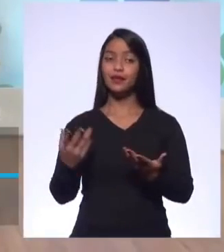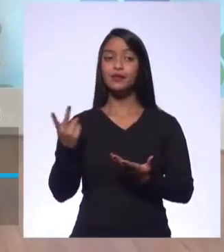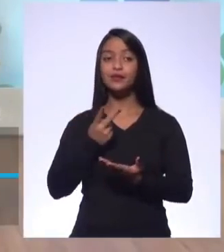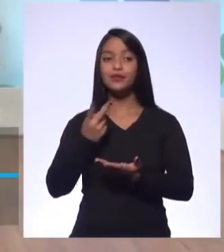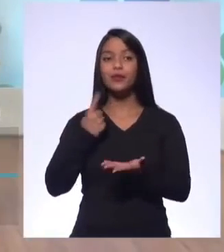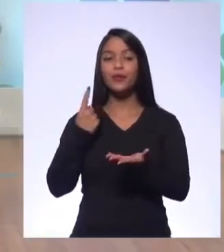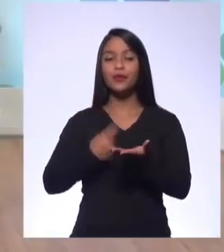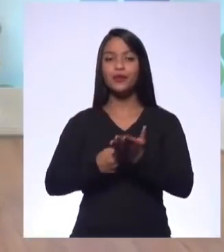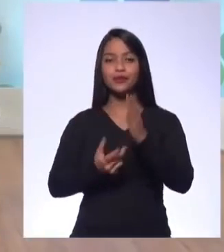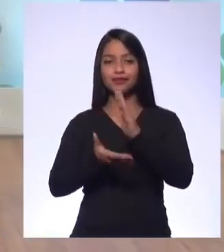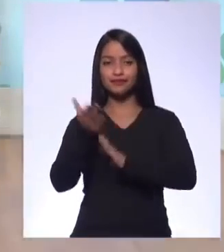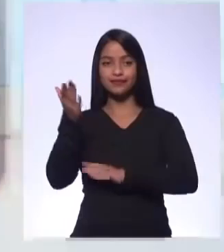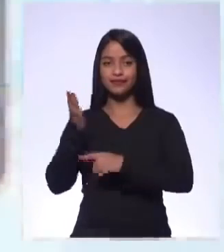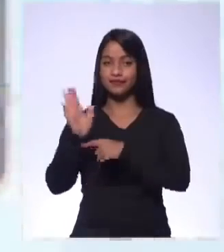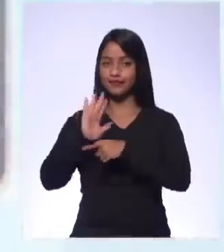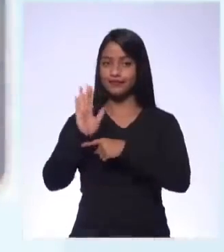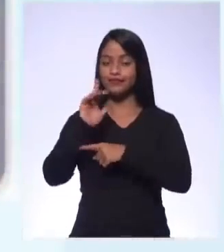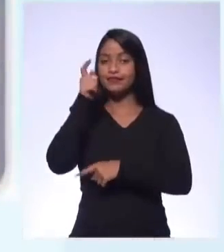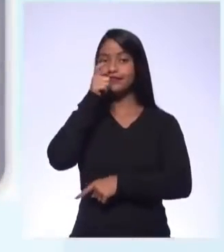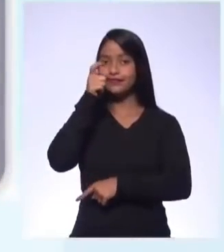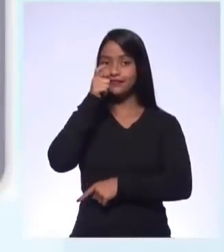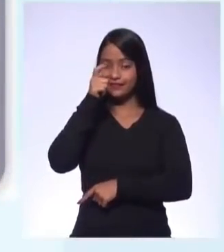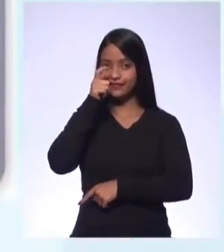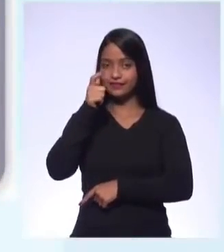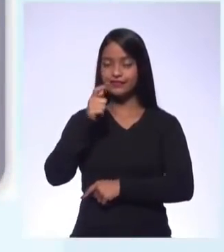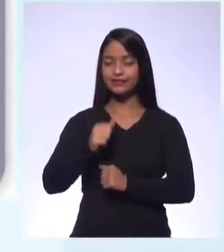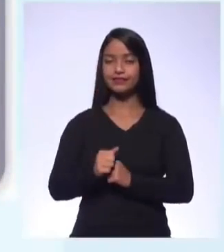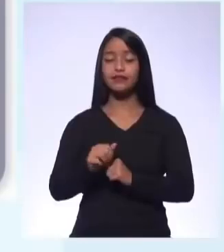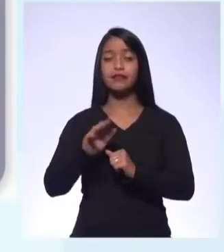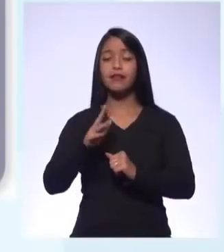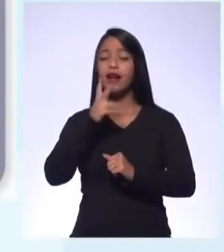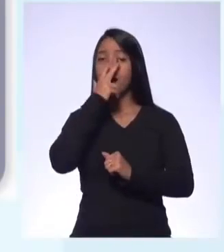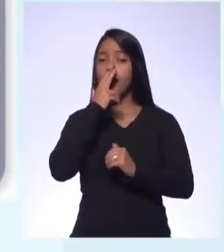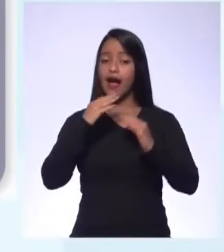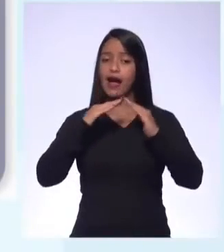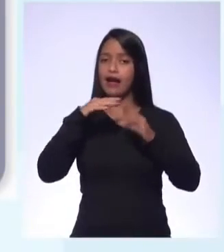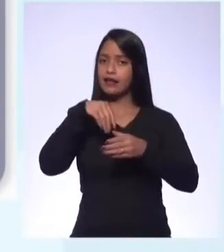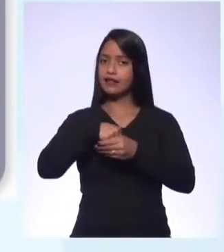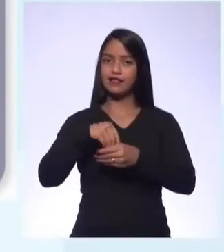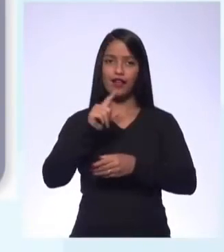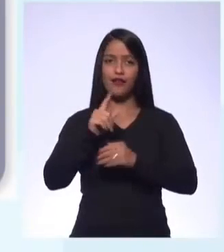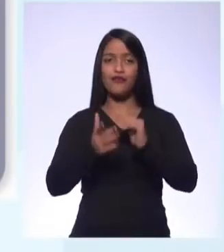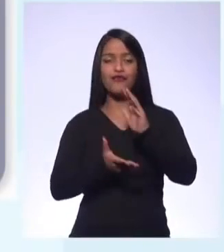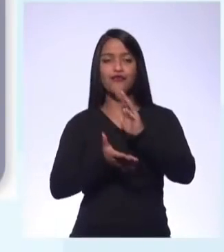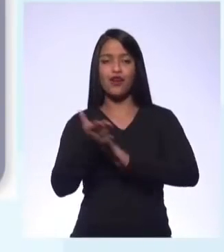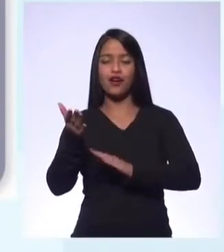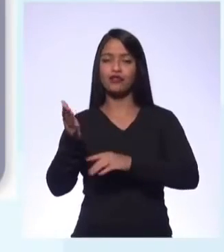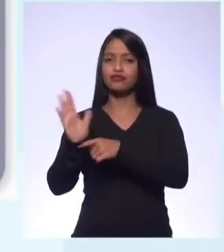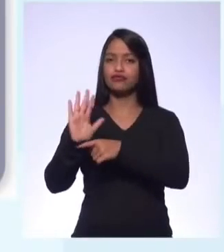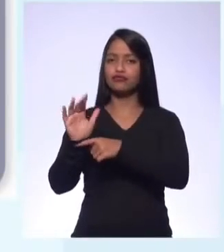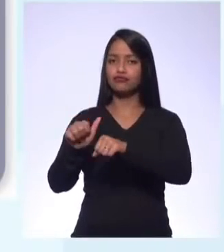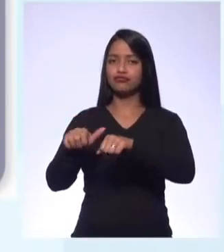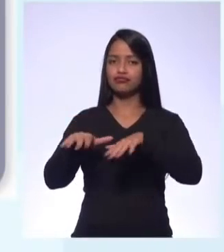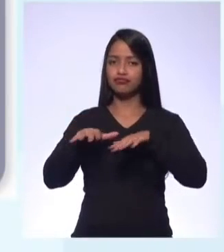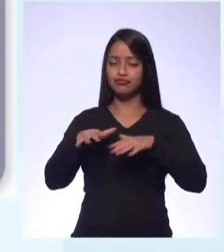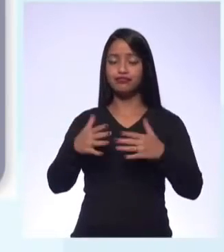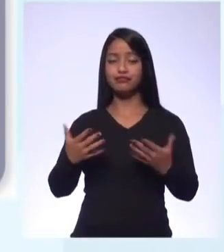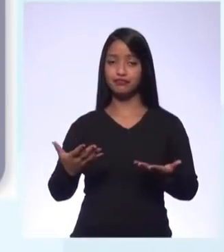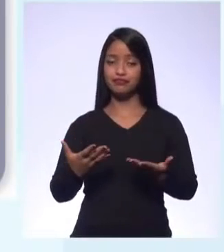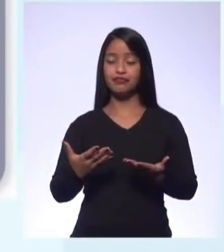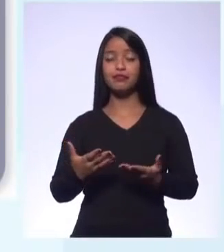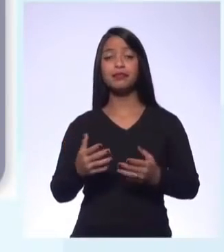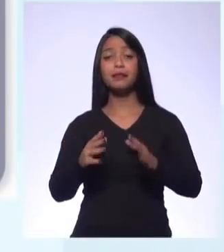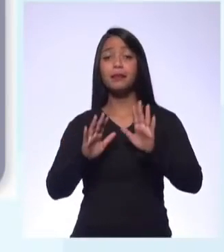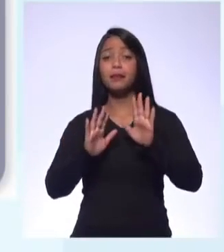né? Aparentemente no cinema, porque podia ser na casa, né? Mas vai que, né? Não terminou aí essa mensagem. Tinha